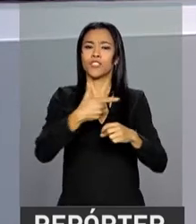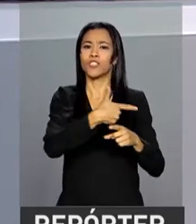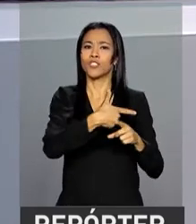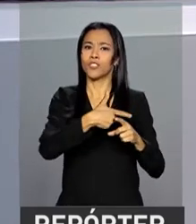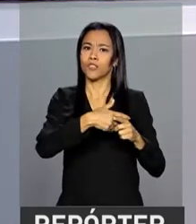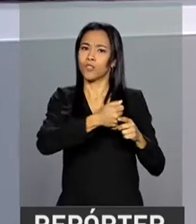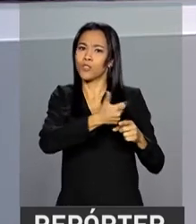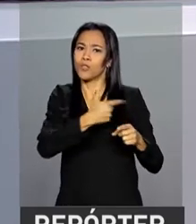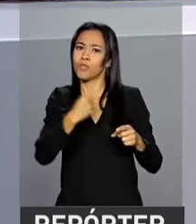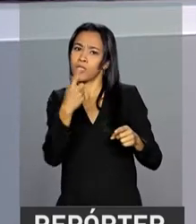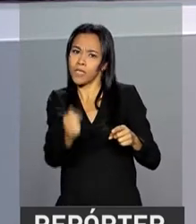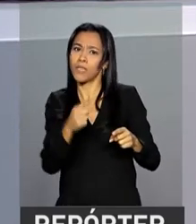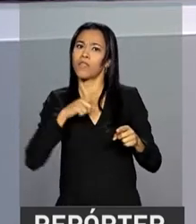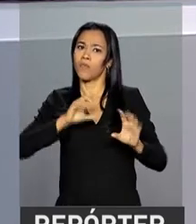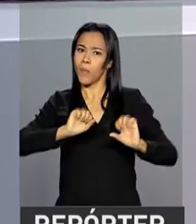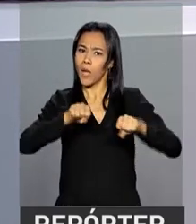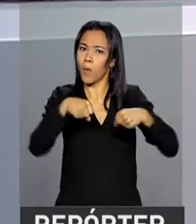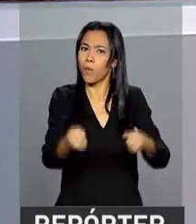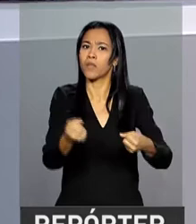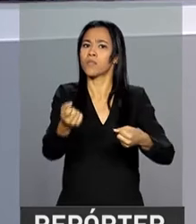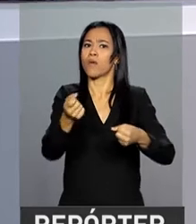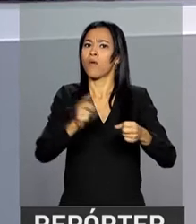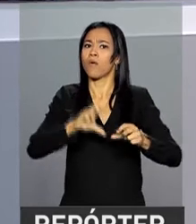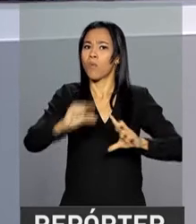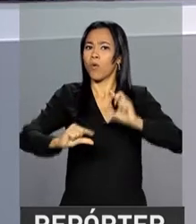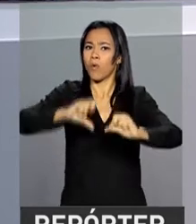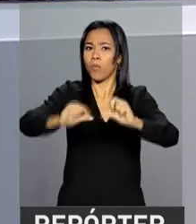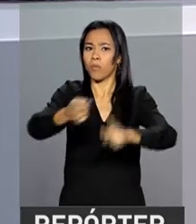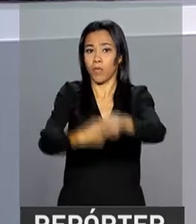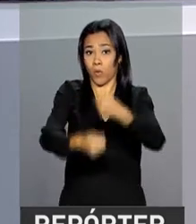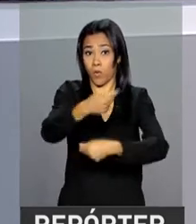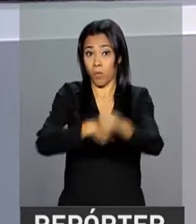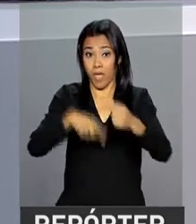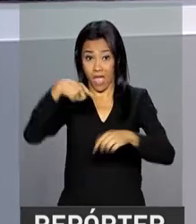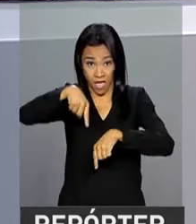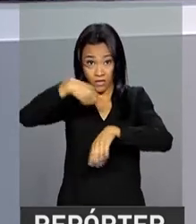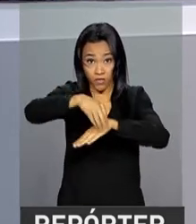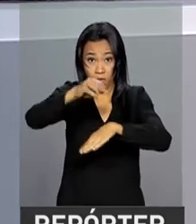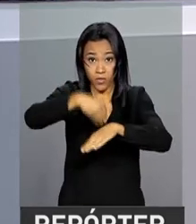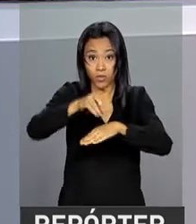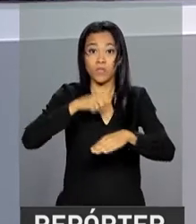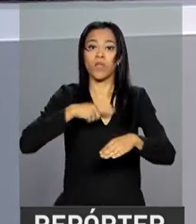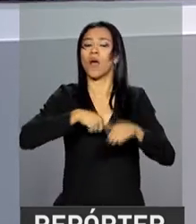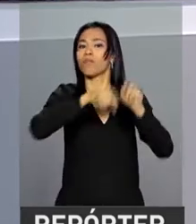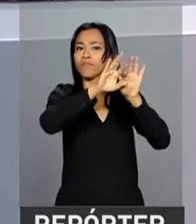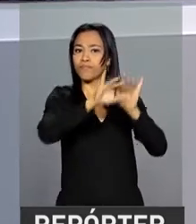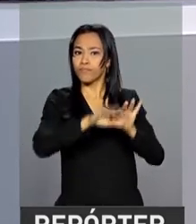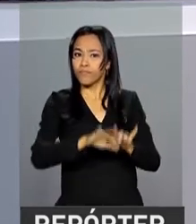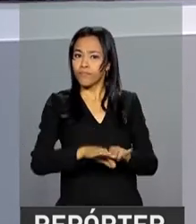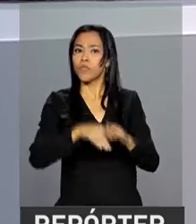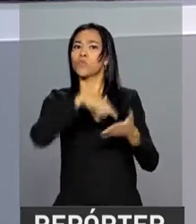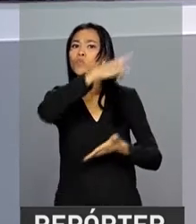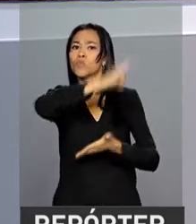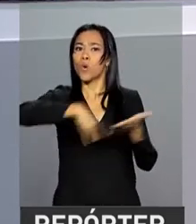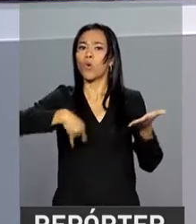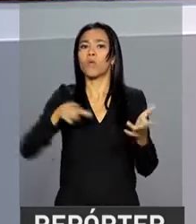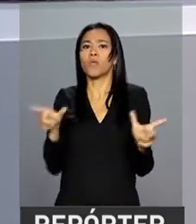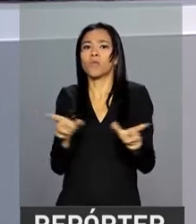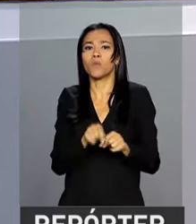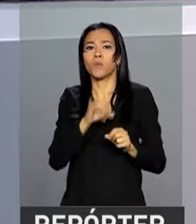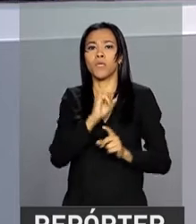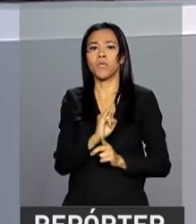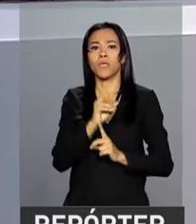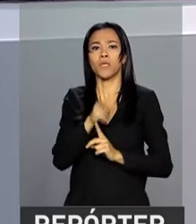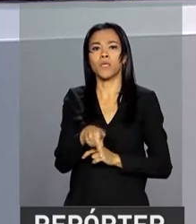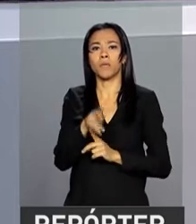aponta uma recuperação gradual da economia a informação está no documento a atividade da carta de conjuntura do ipea um indicador